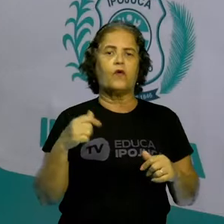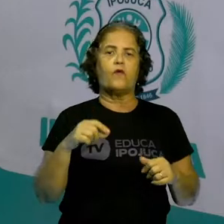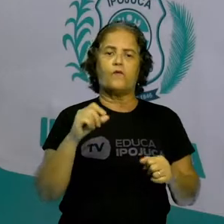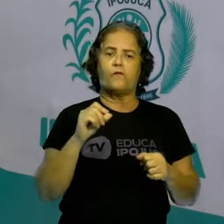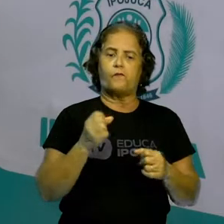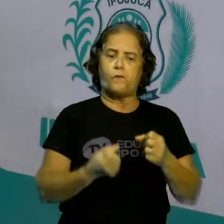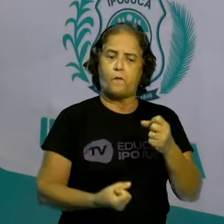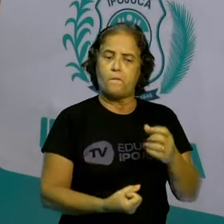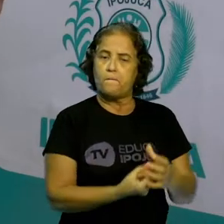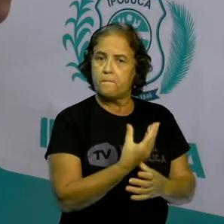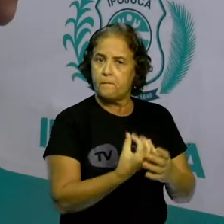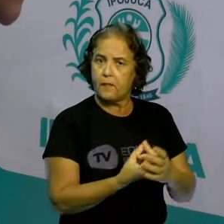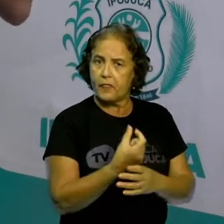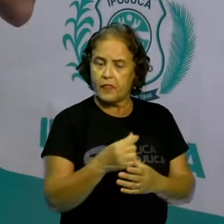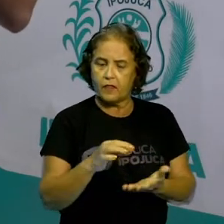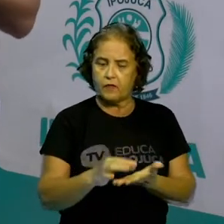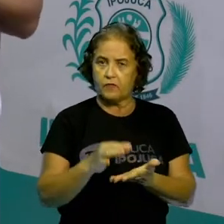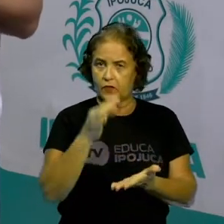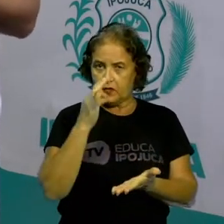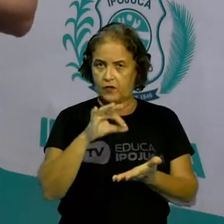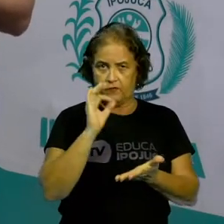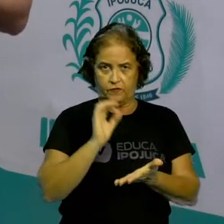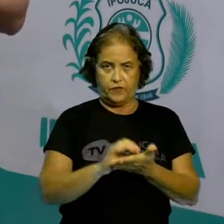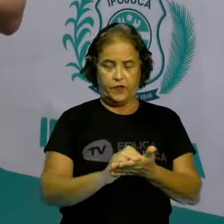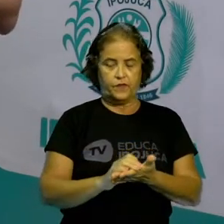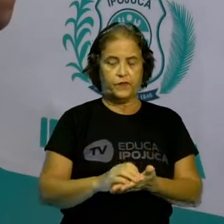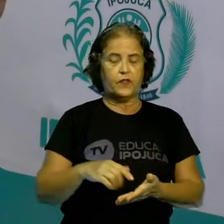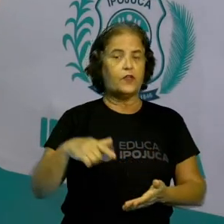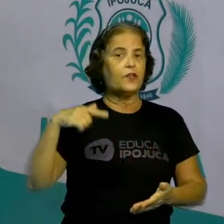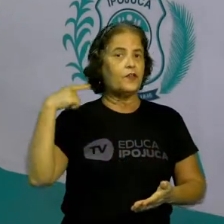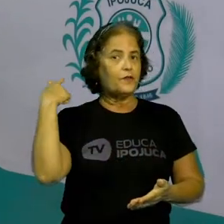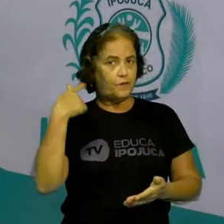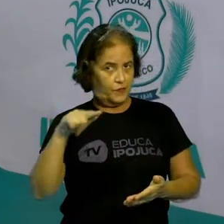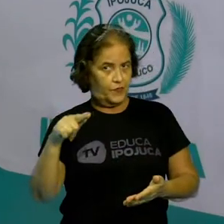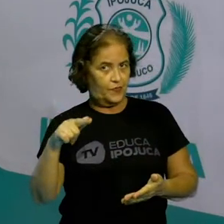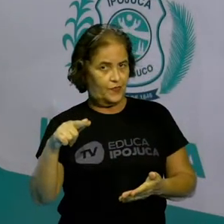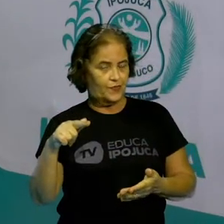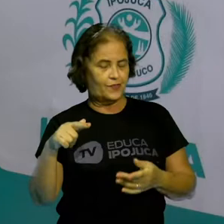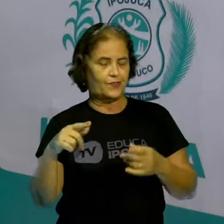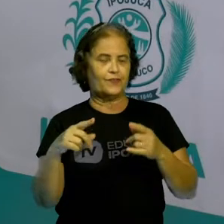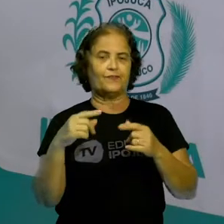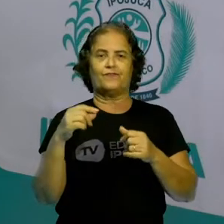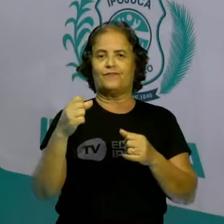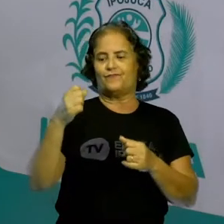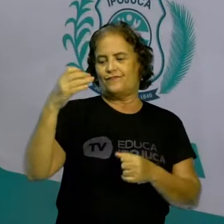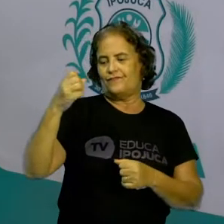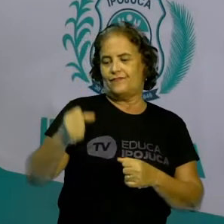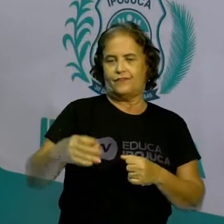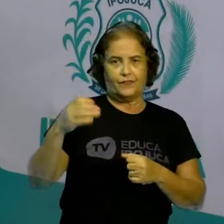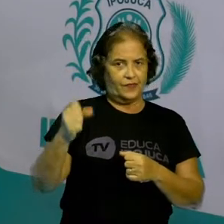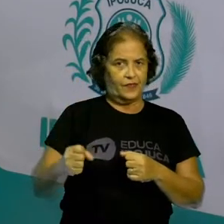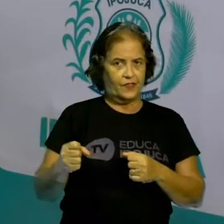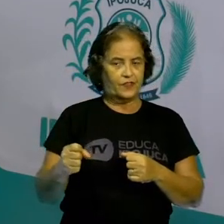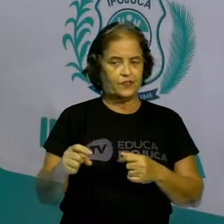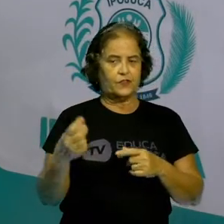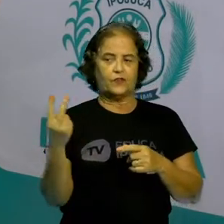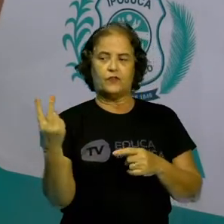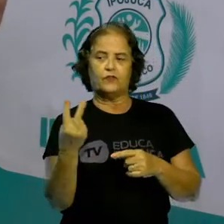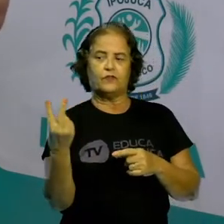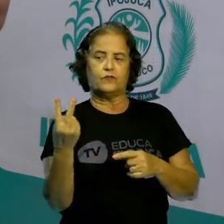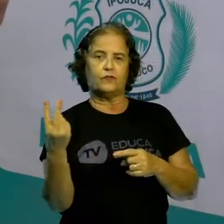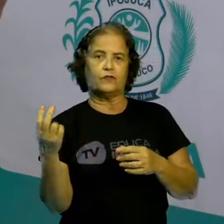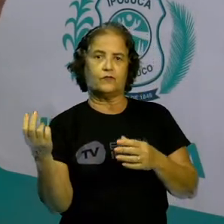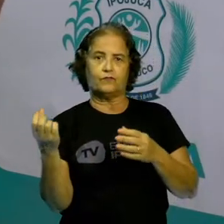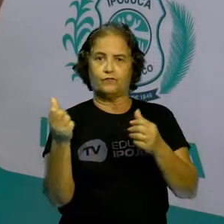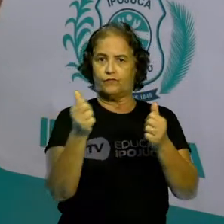Minas Gerais era o maior produtor de leite, ok? Então, por isso, o acordo entre esses dois estados para escolher o